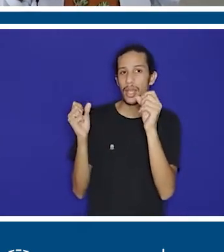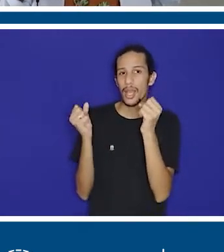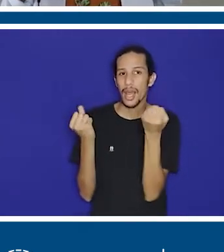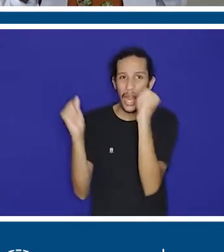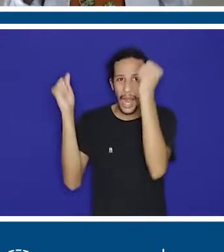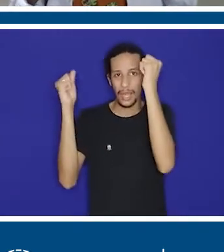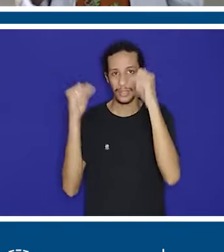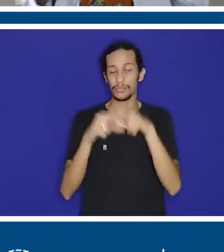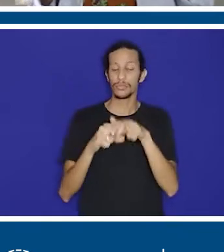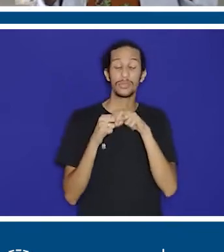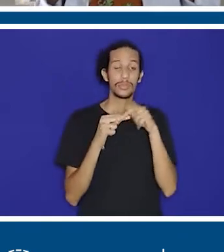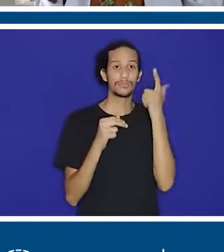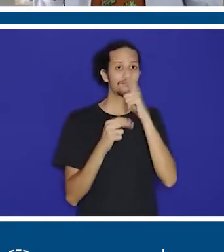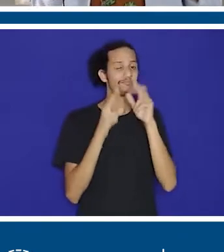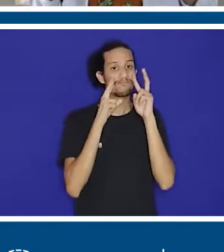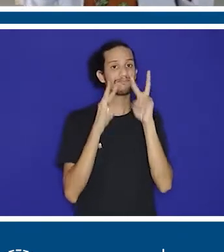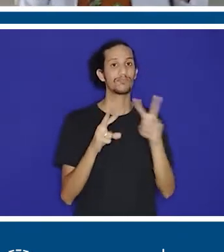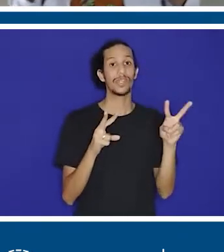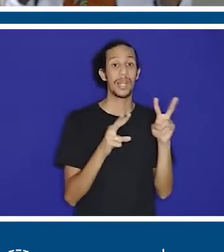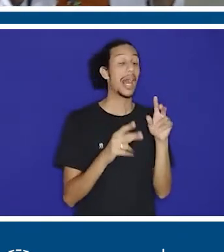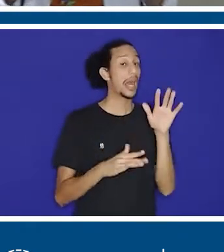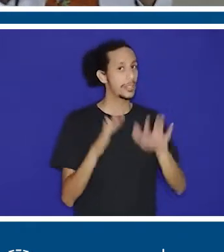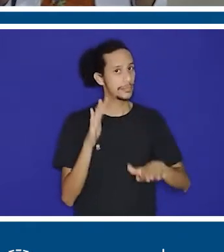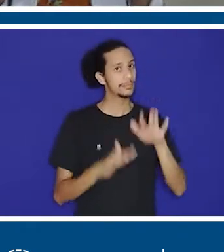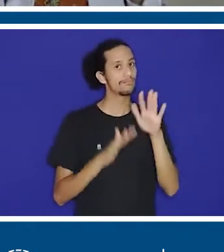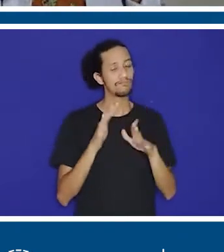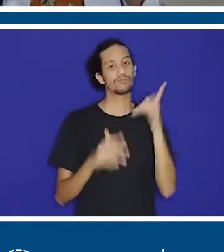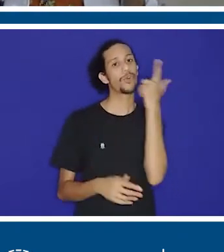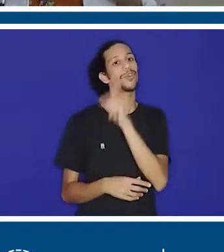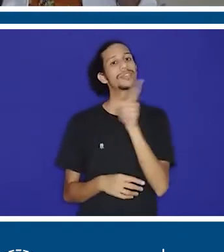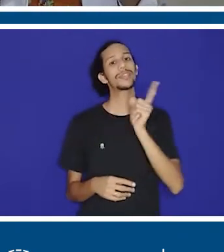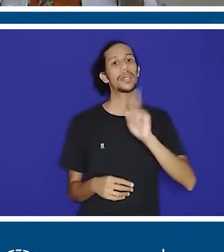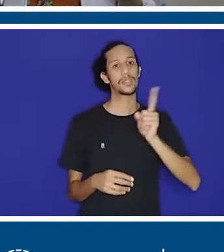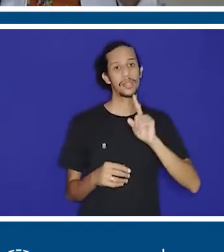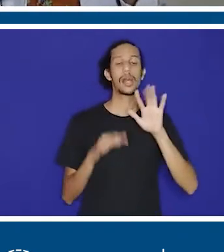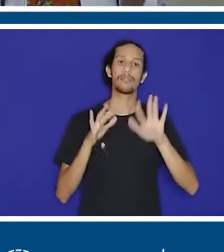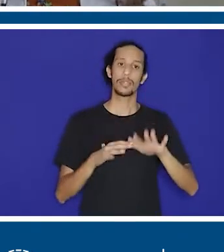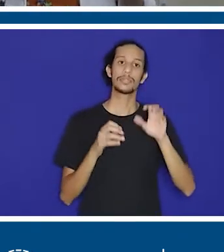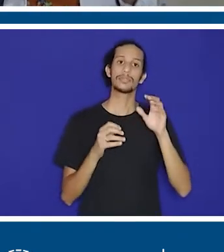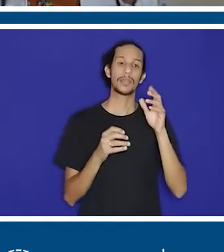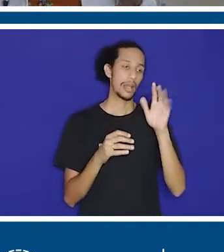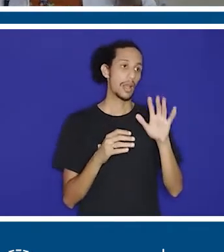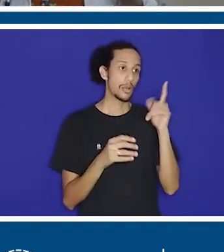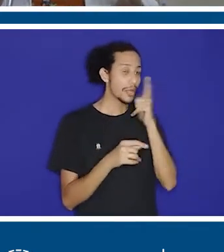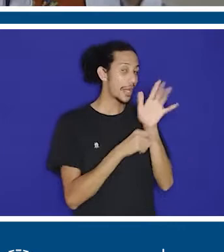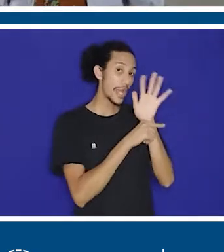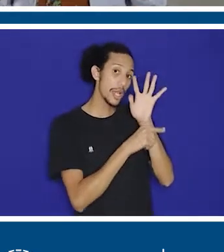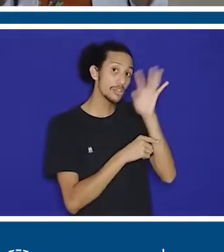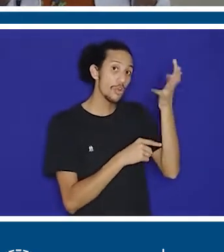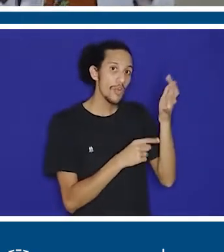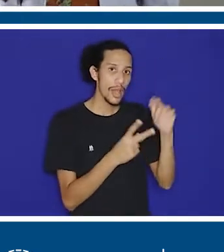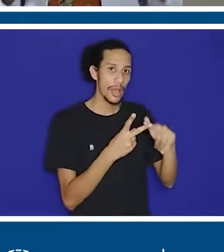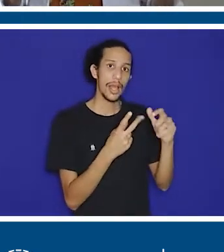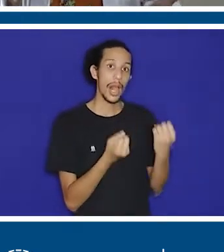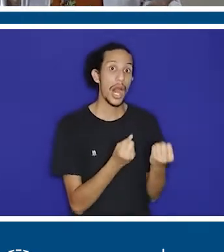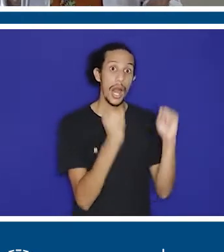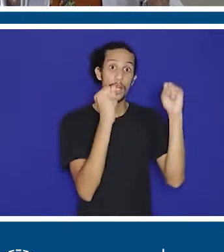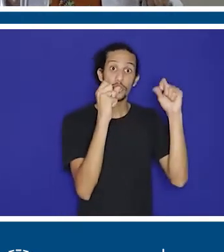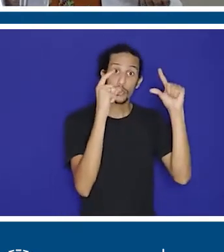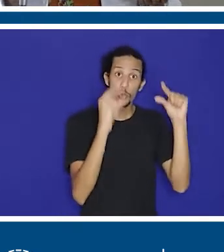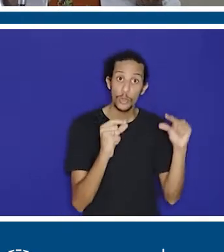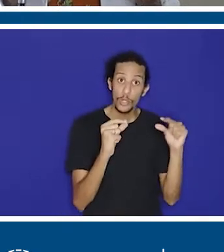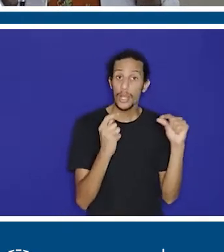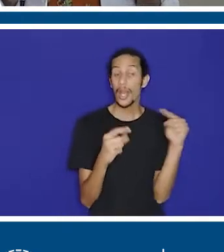hiperatividade da criança, melhora a atenção. Agora, às vezes você fica com um quadro de déficit de atenção que você tem que